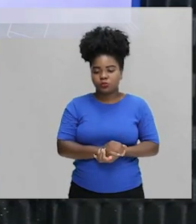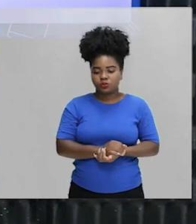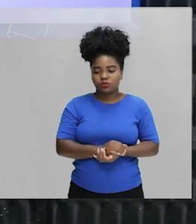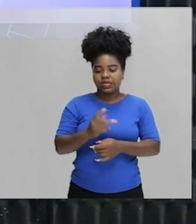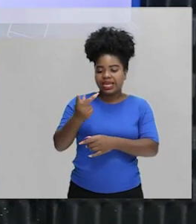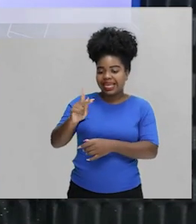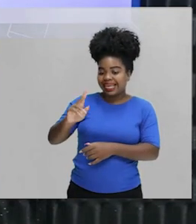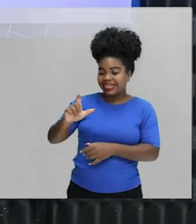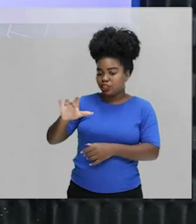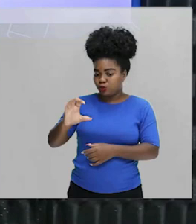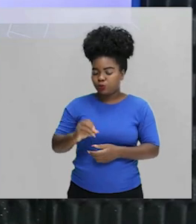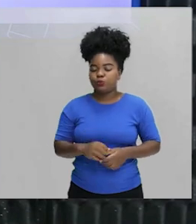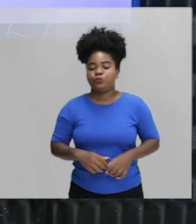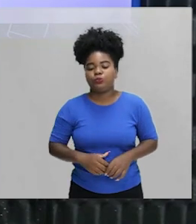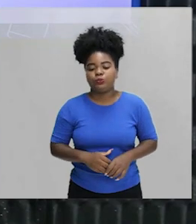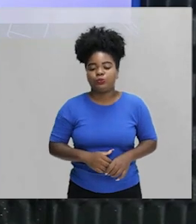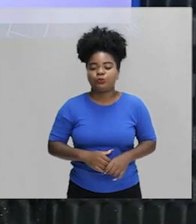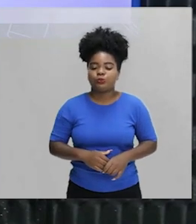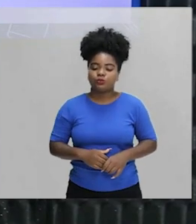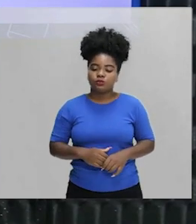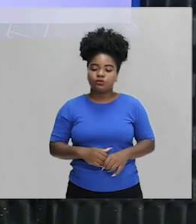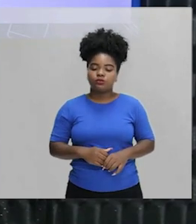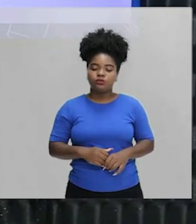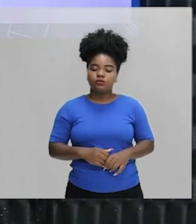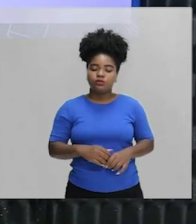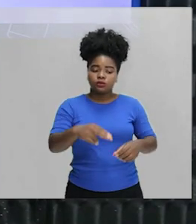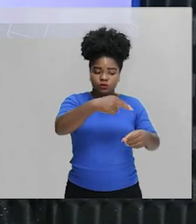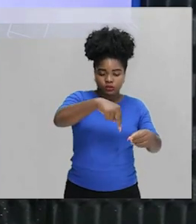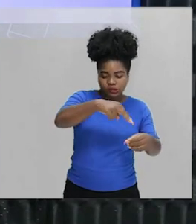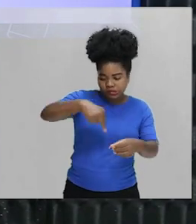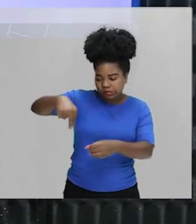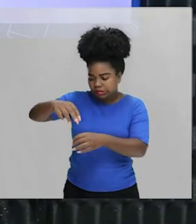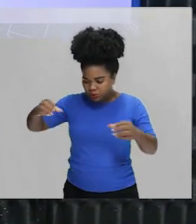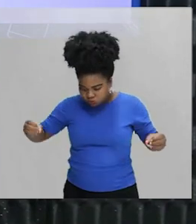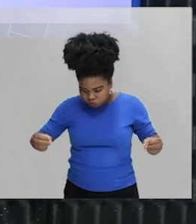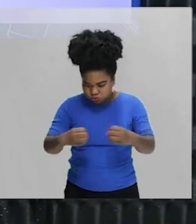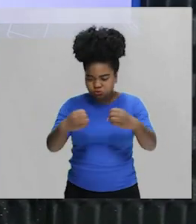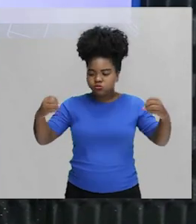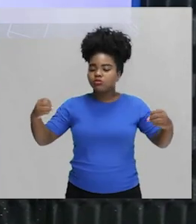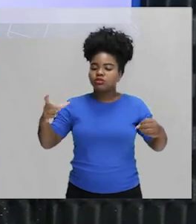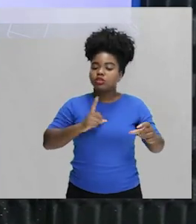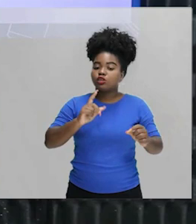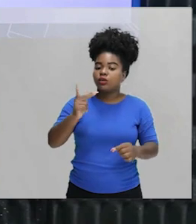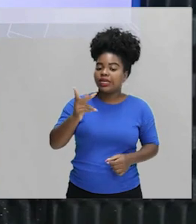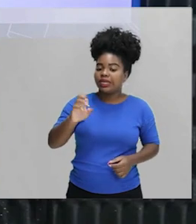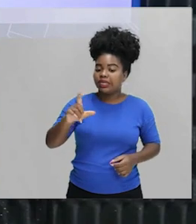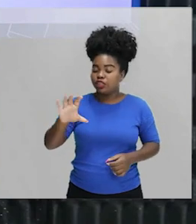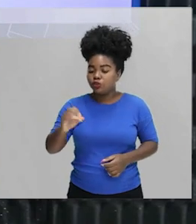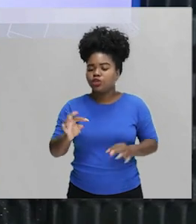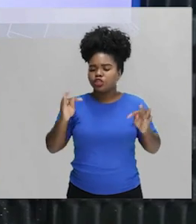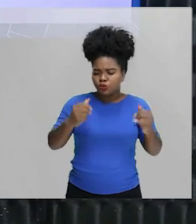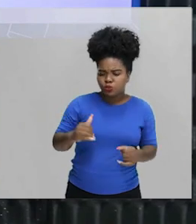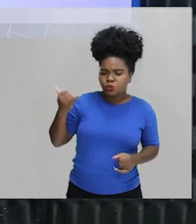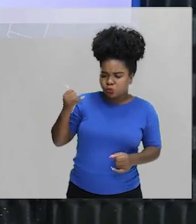Hélio né OK então esses núcleos eles se chocam e forma o Hélio esse toda essa energia que é